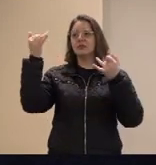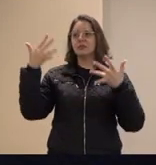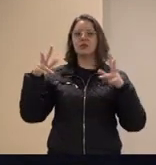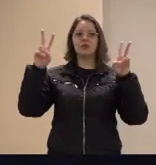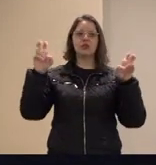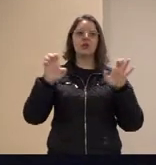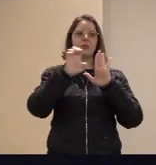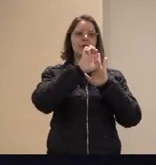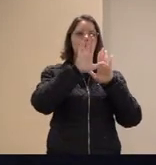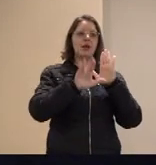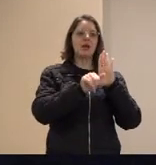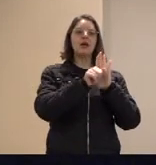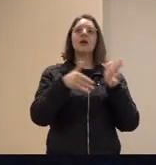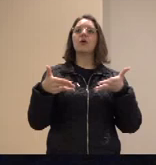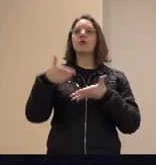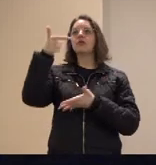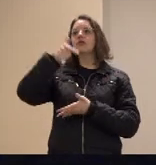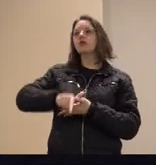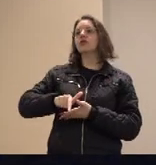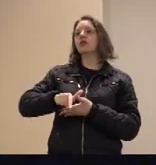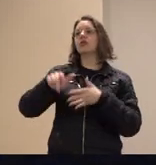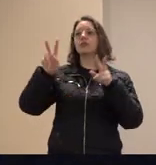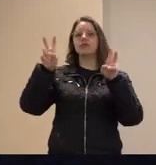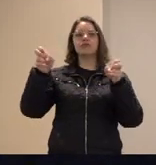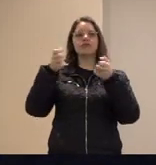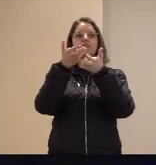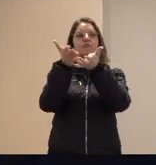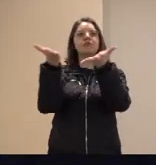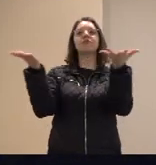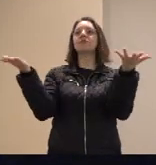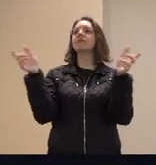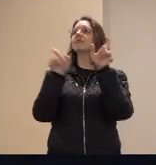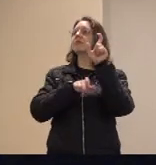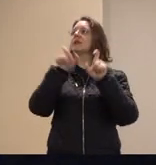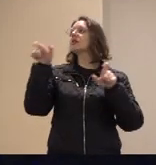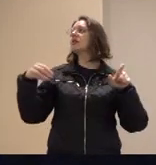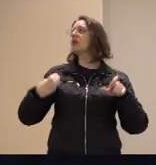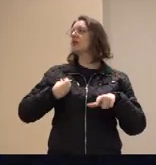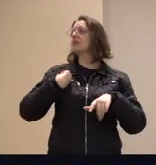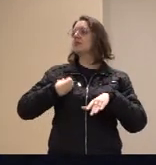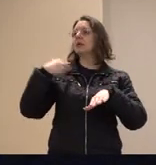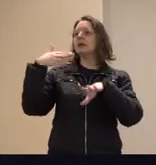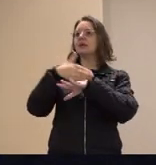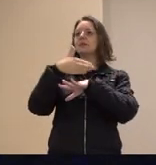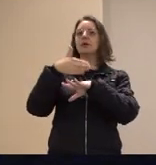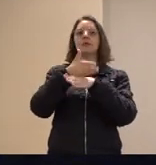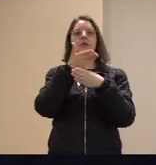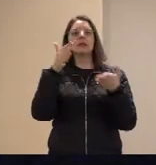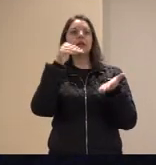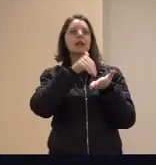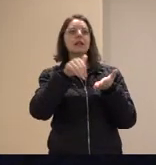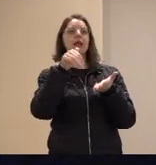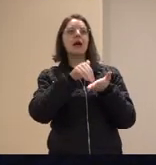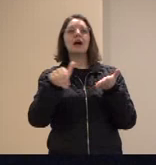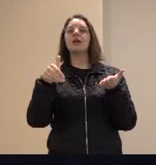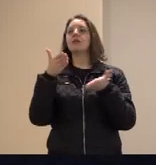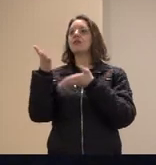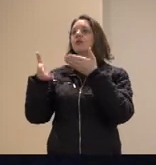do Adolescente. E hoje, novamente, aqui agora com vários atores, né? Secretário, Serviço Social da nossa